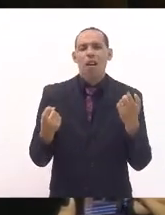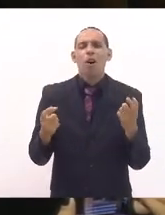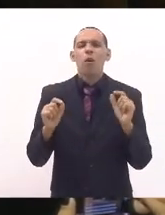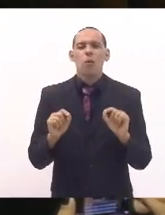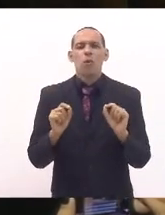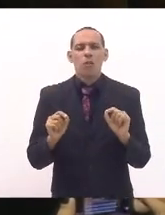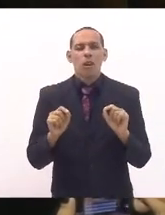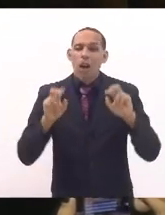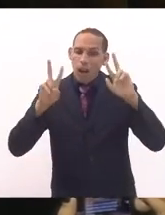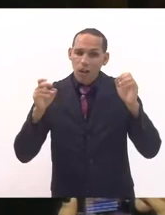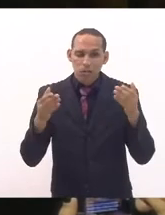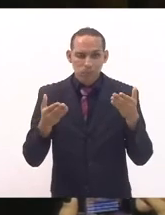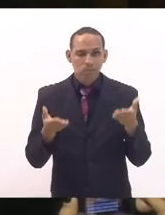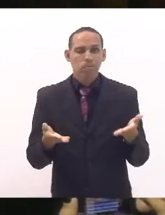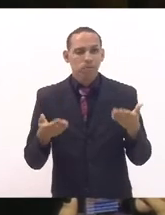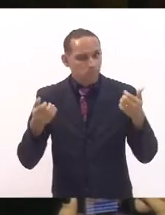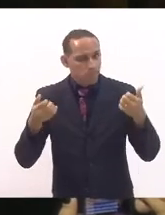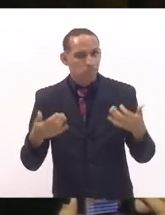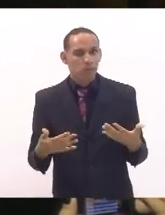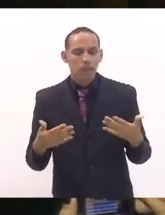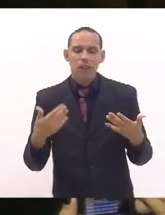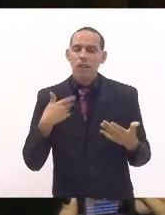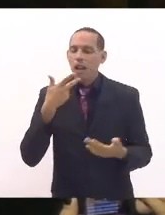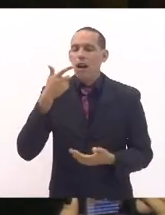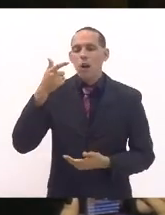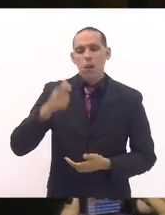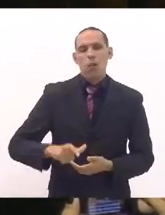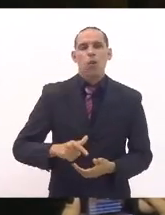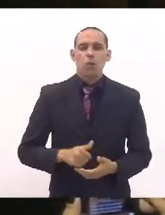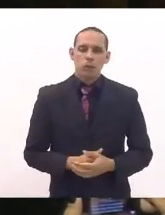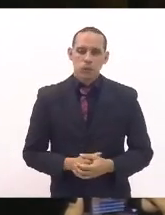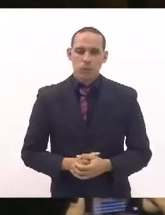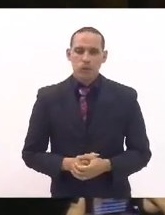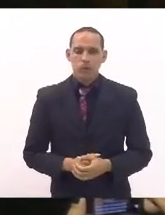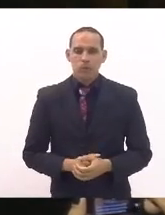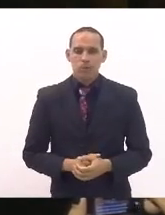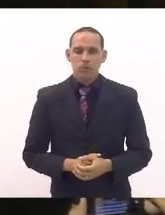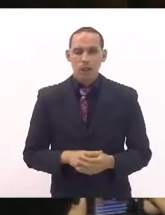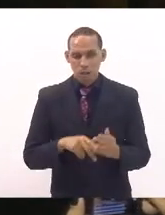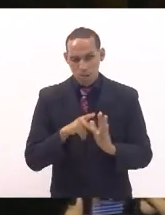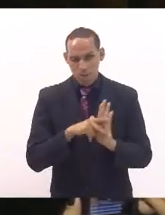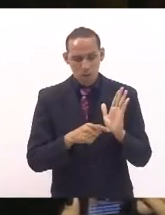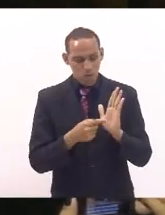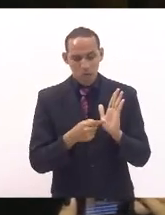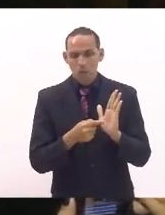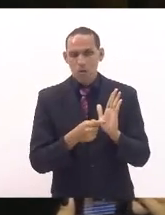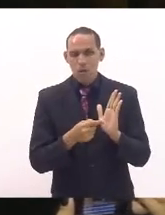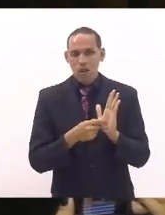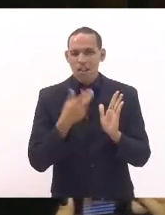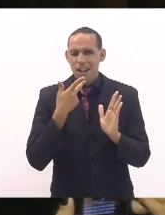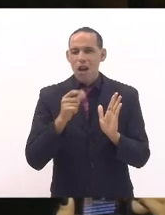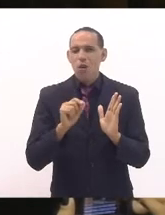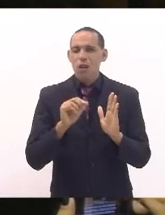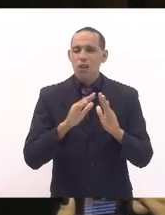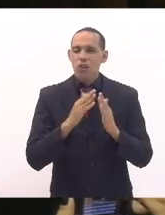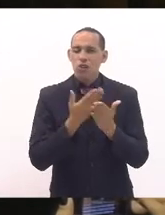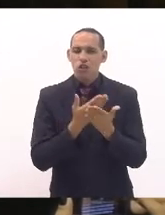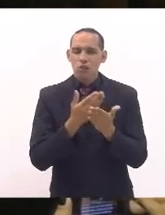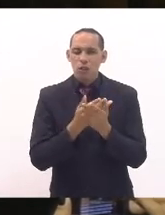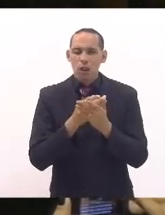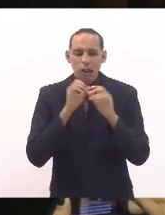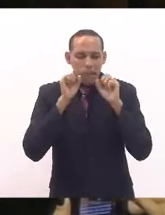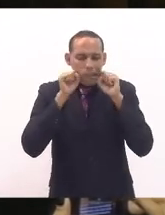esse assunto, e eu repito mais uma vez, esse projeto que diz que a escola sem